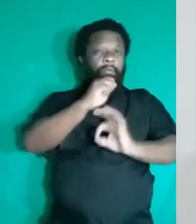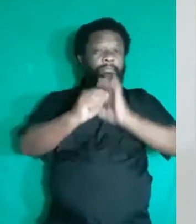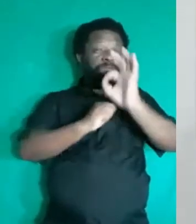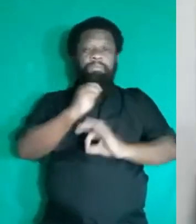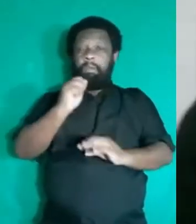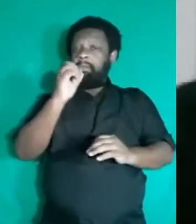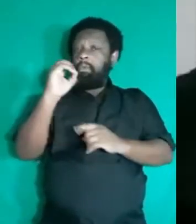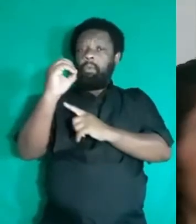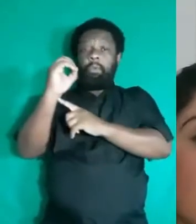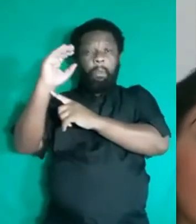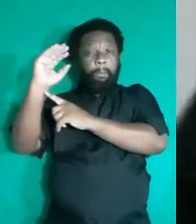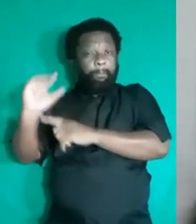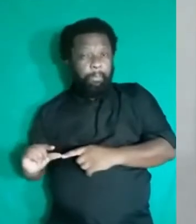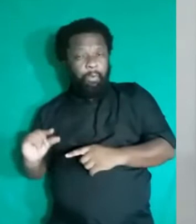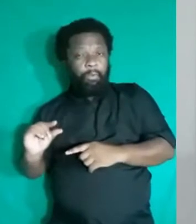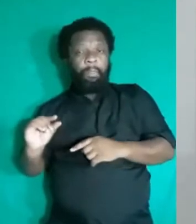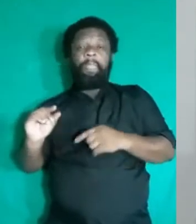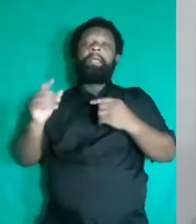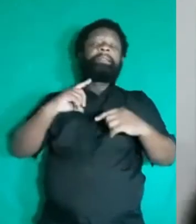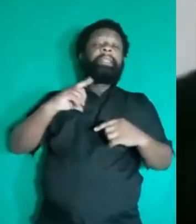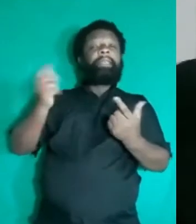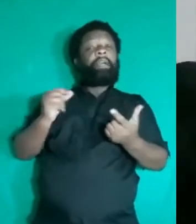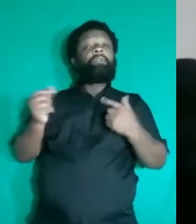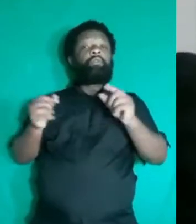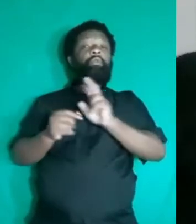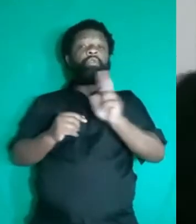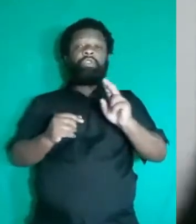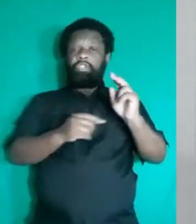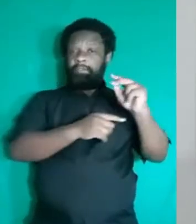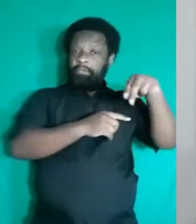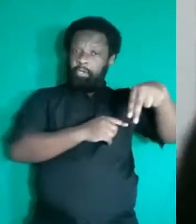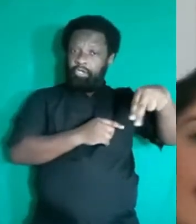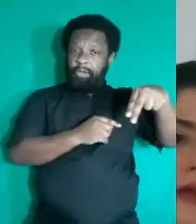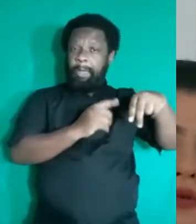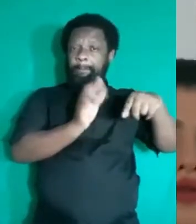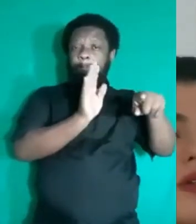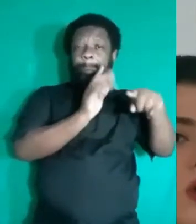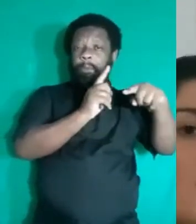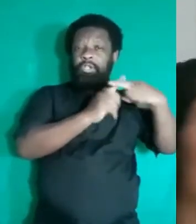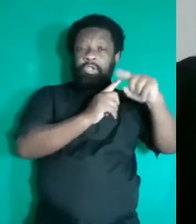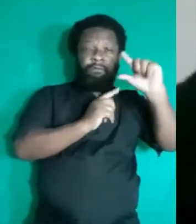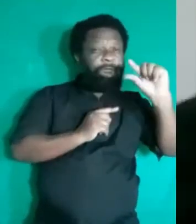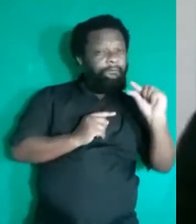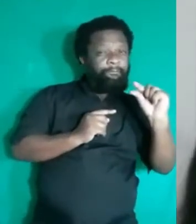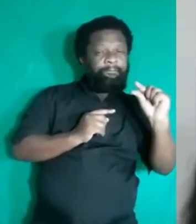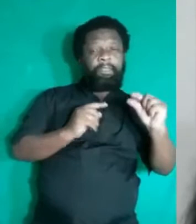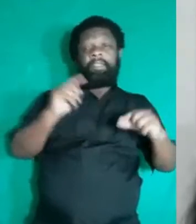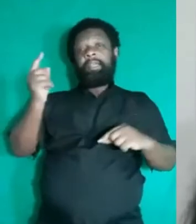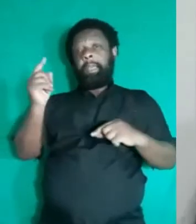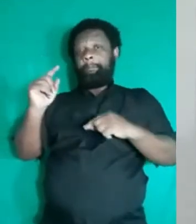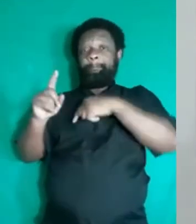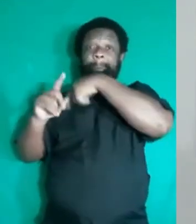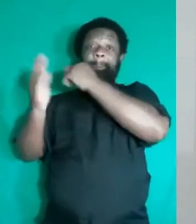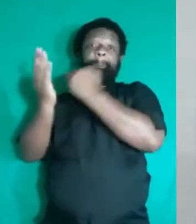nitroso. Combinado? Se ele tem menos átomos de oxigênio, ele tem menos átomos puxando os elétrons do nitrogênio, então o nitrogênio